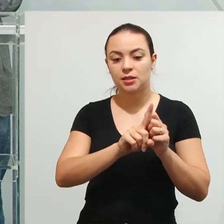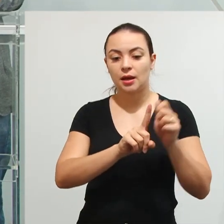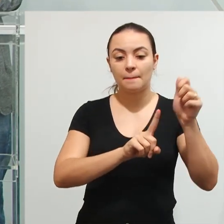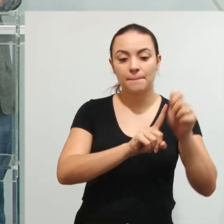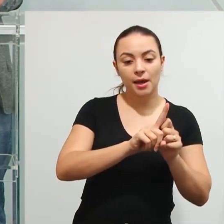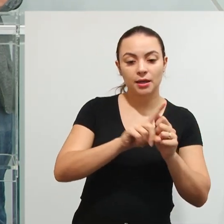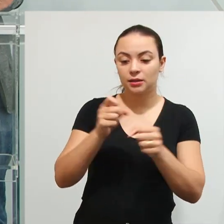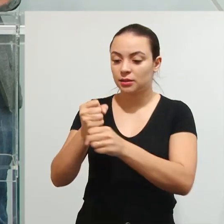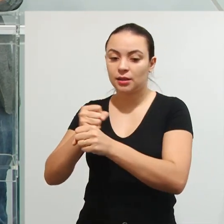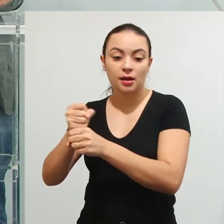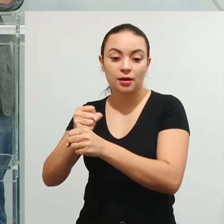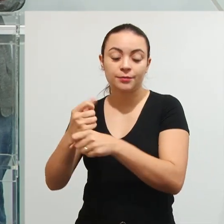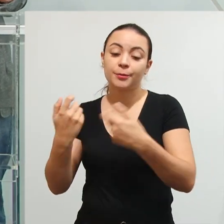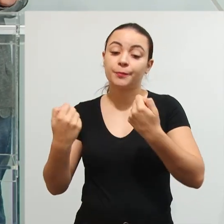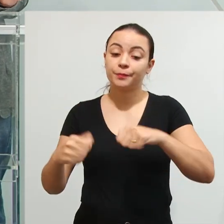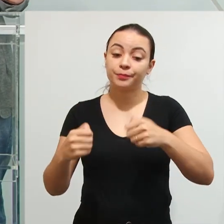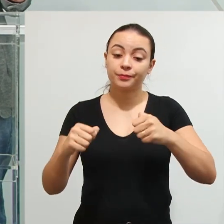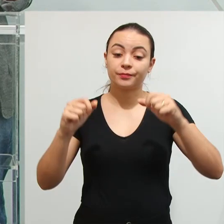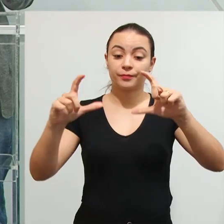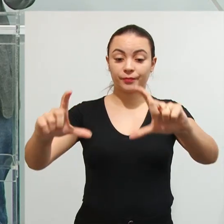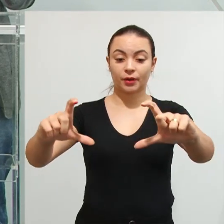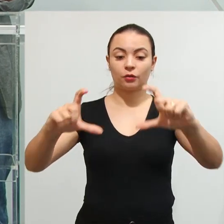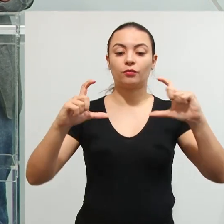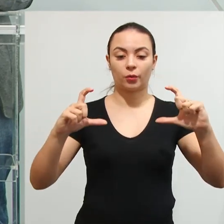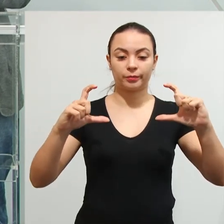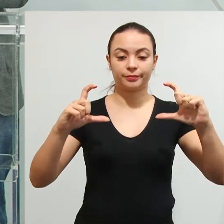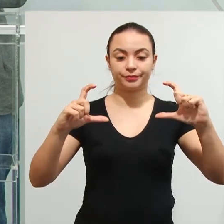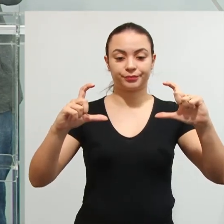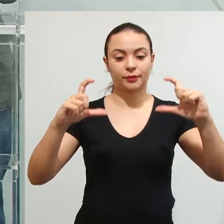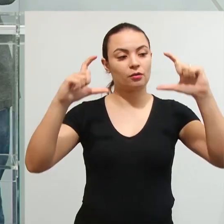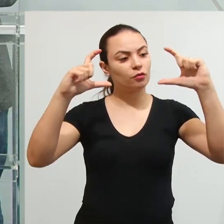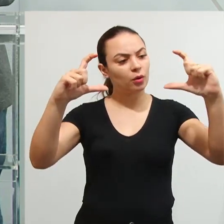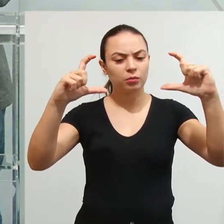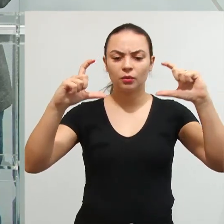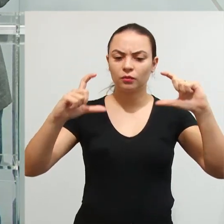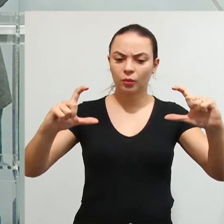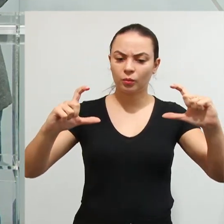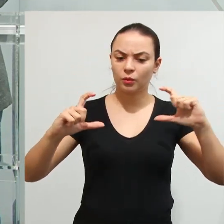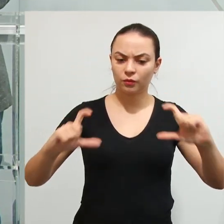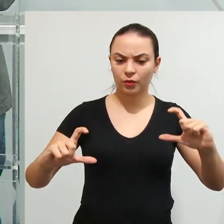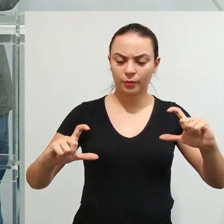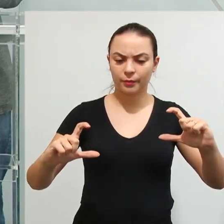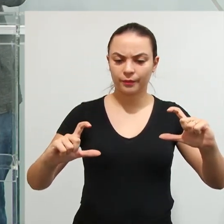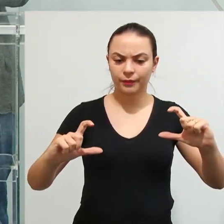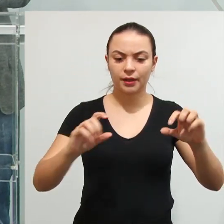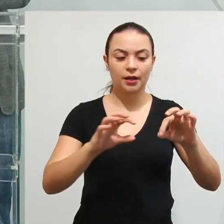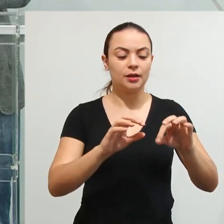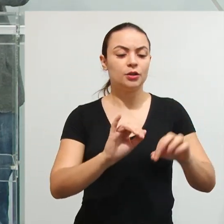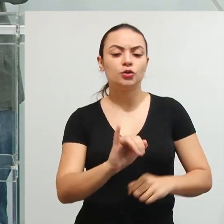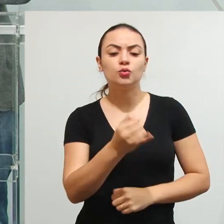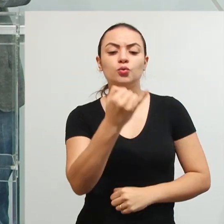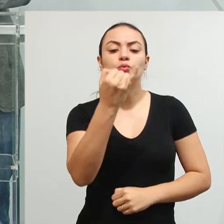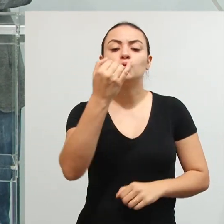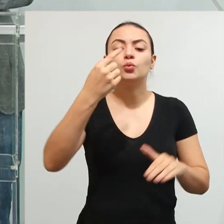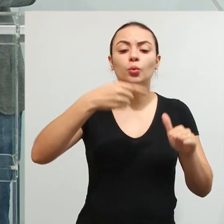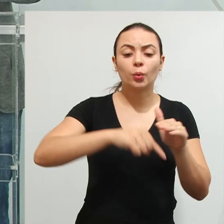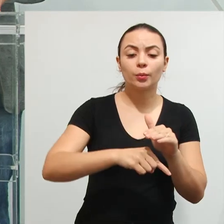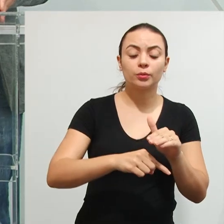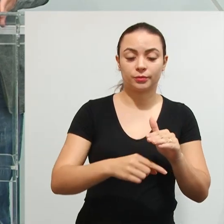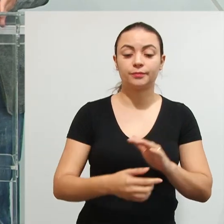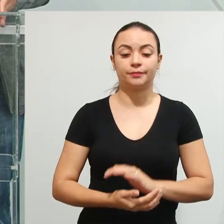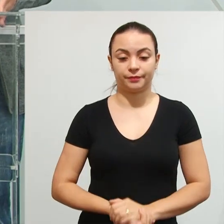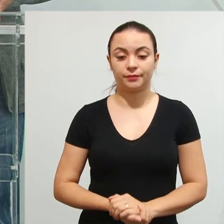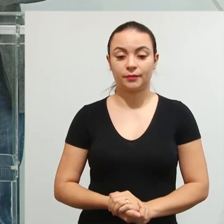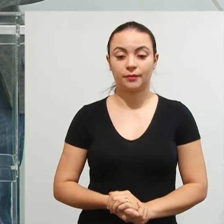de 26.82 por cento não sempre que for converter taxa de juros verifique é juros simples